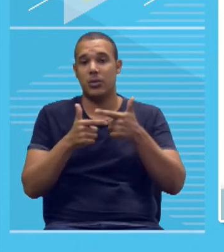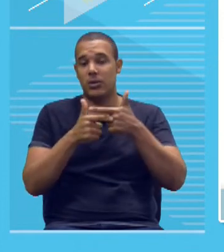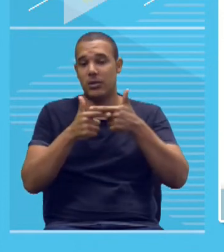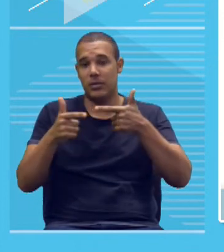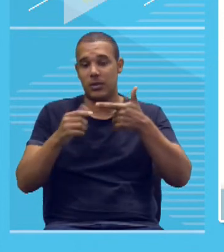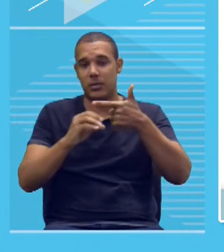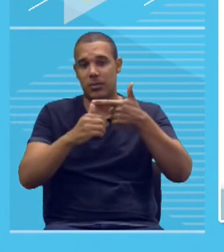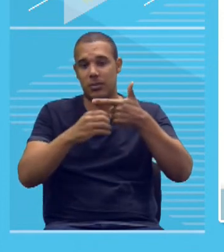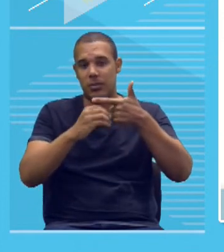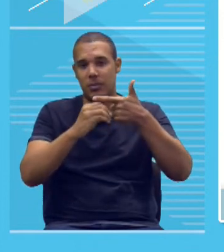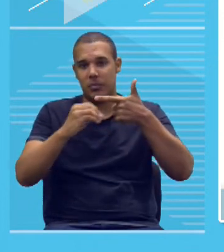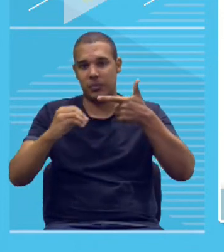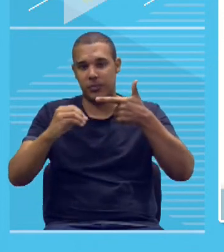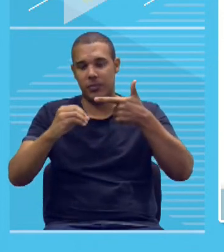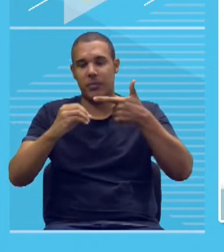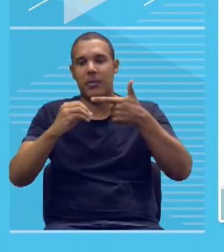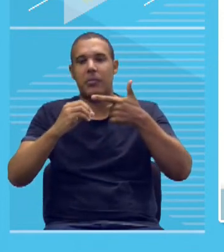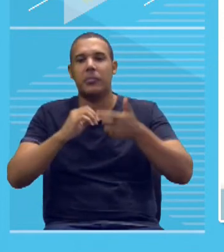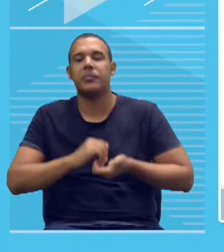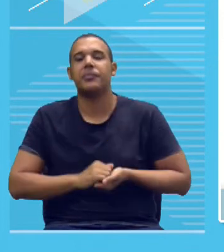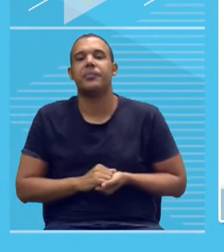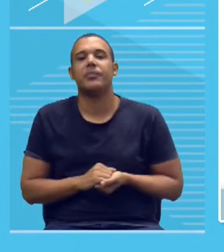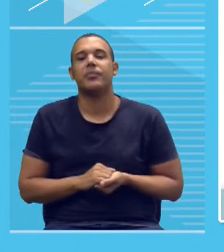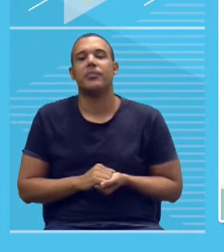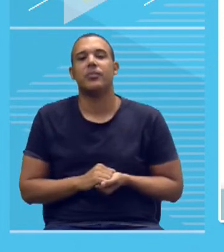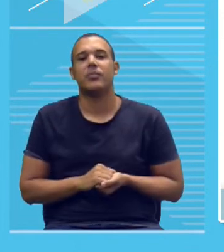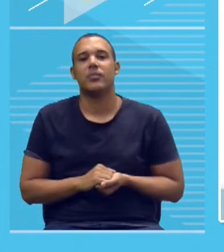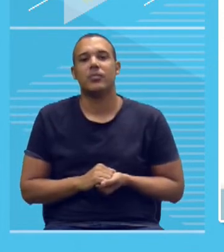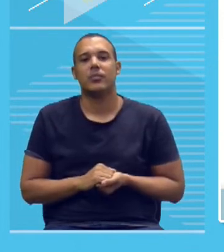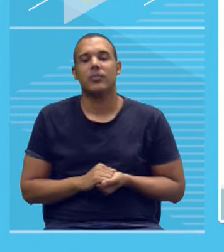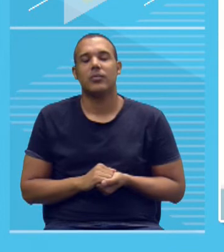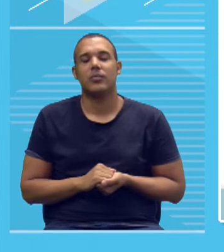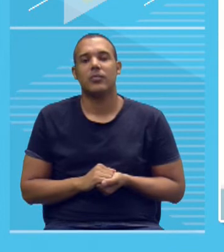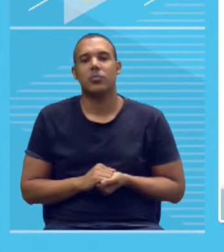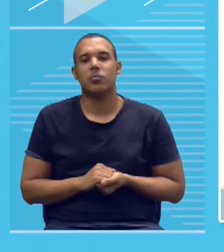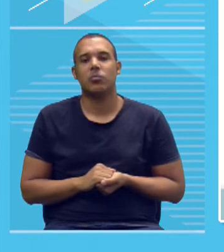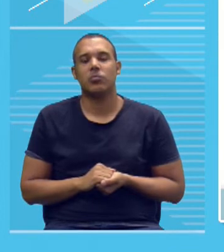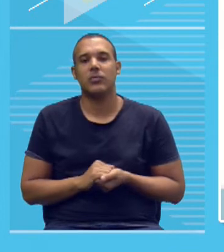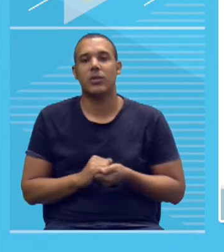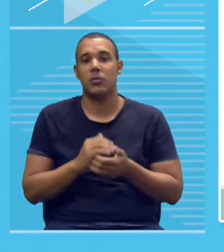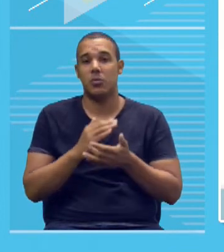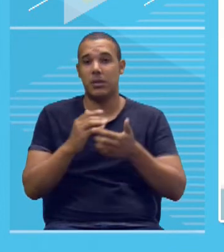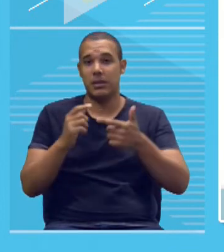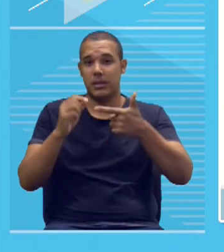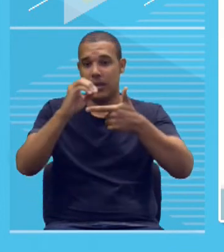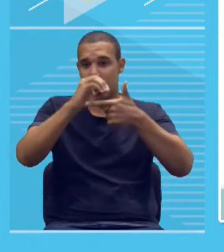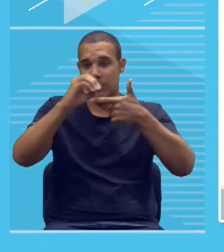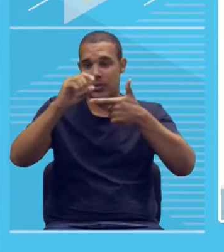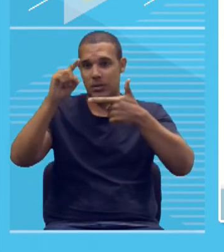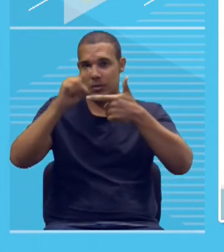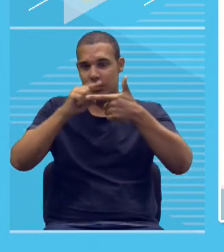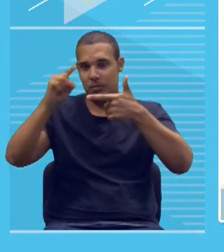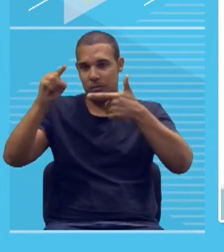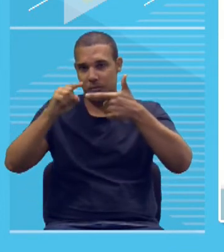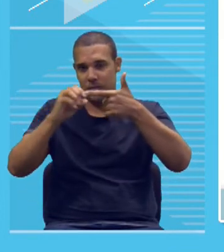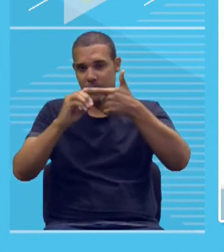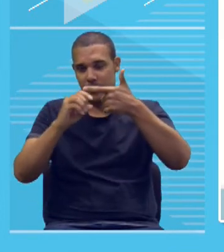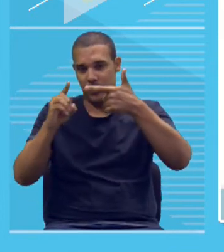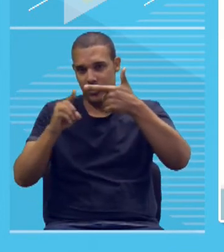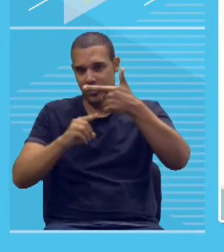e sem vou resolver essa pequena equação vou começar a professor cortando os zeros do